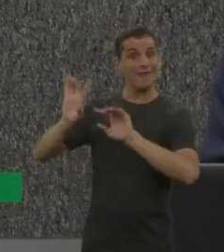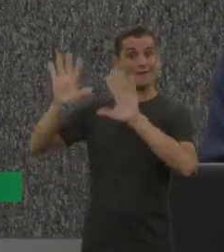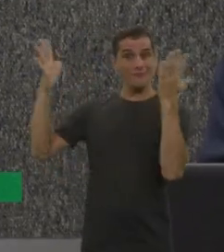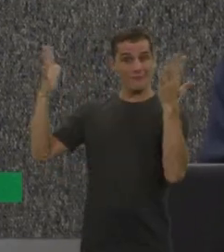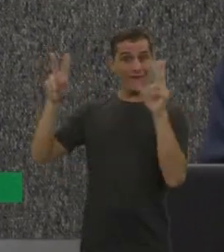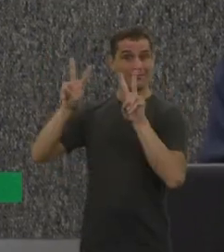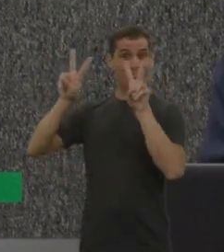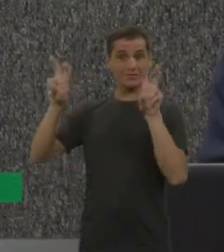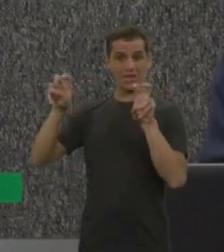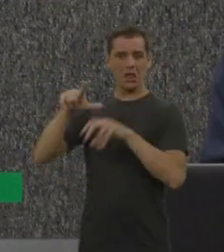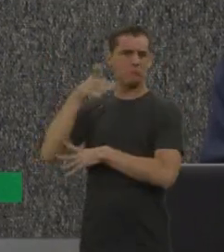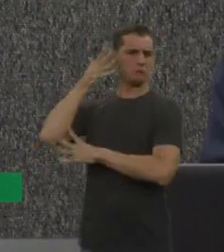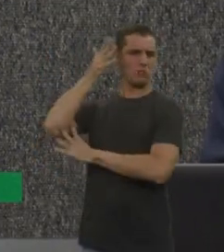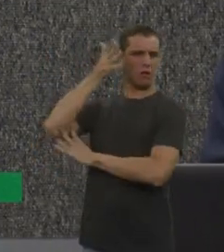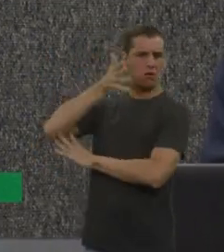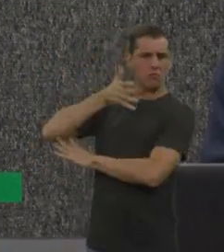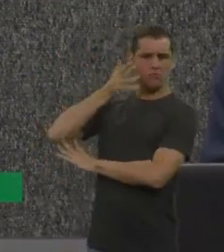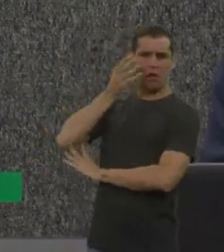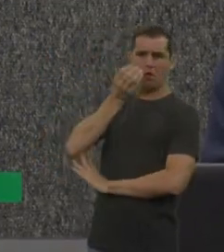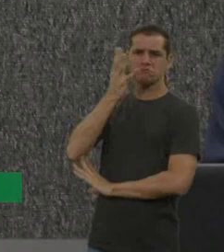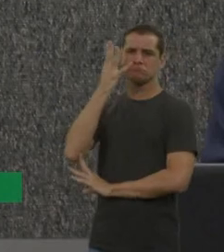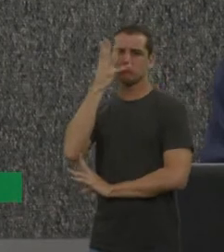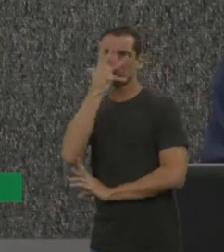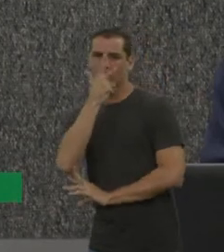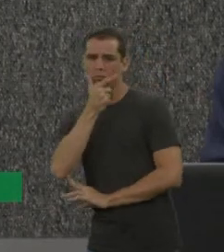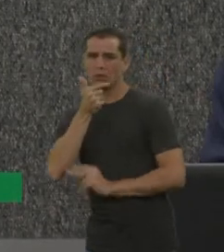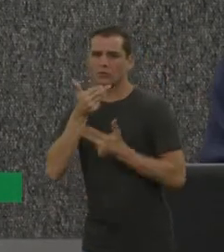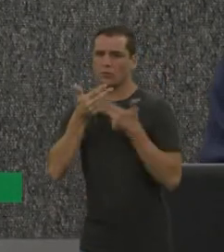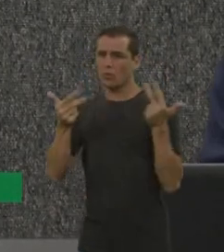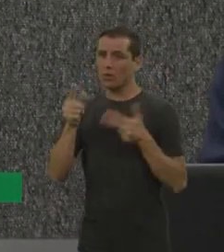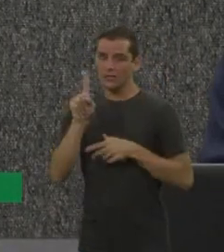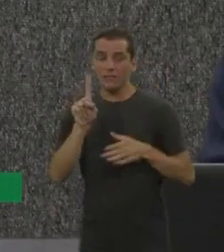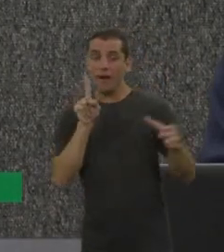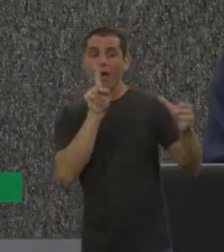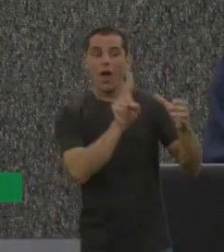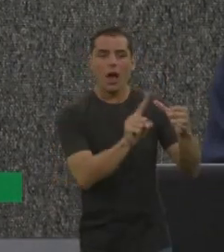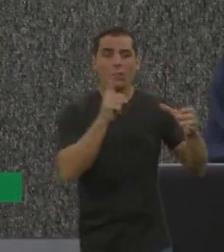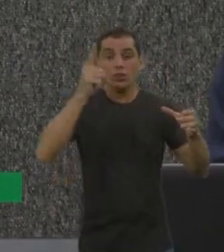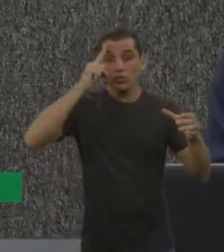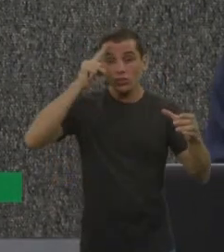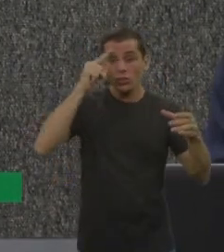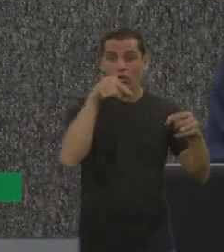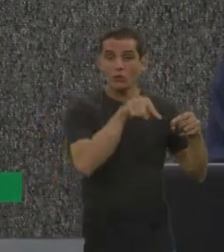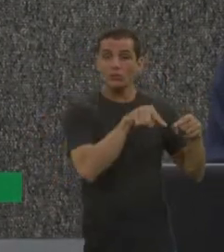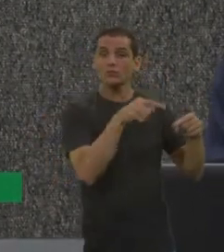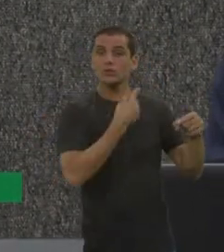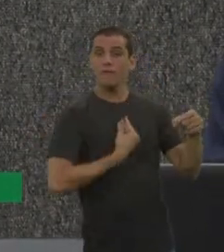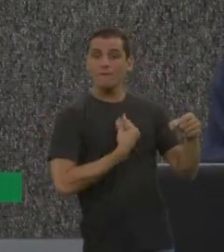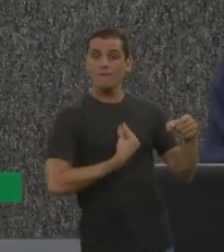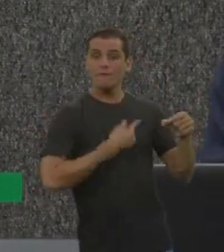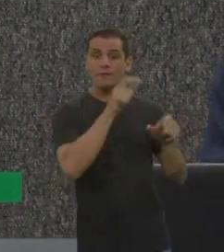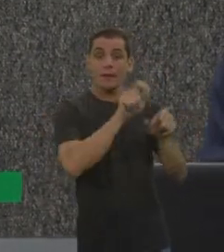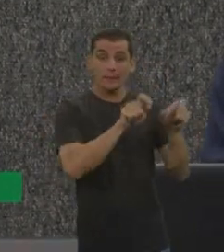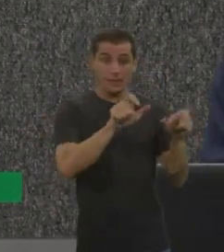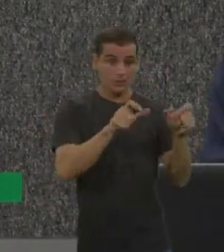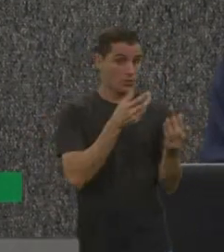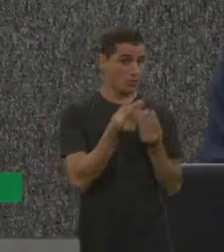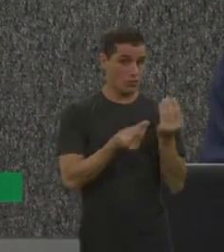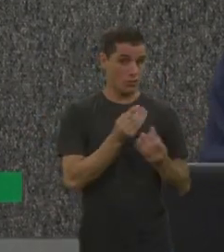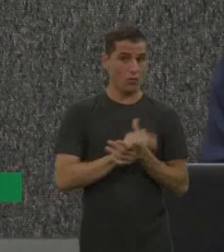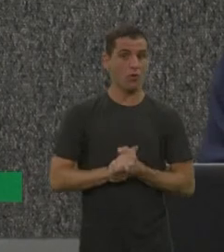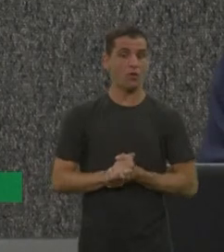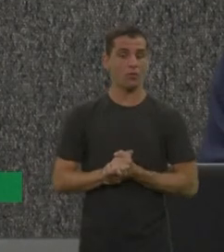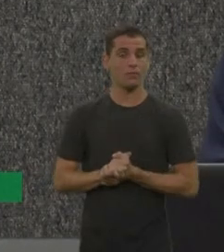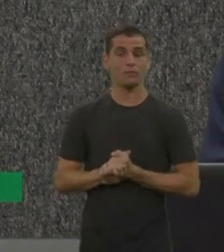E, quando o governador Jorginho me convidou, eu disse que aceitava com algumas condições. Uma delas é a gente